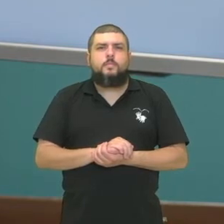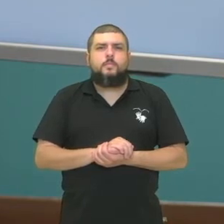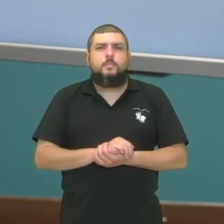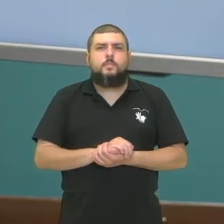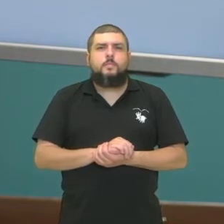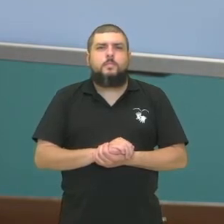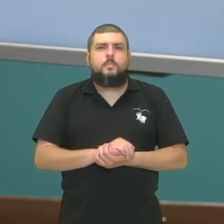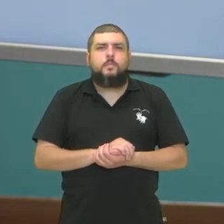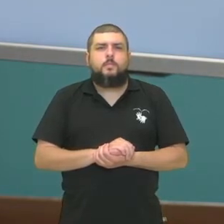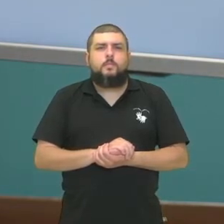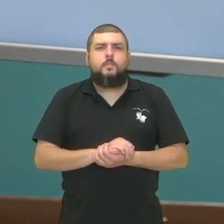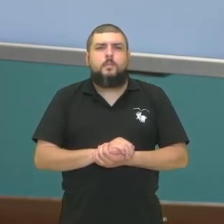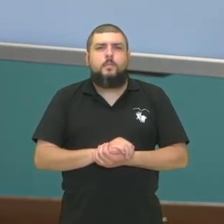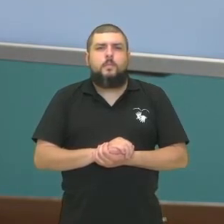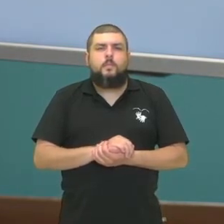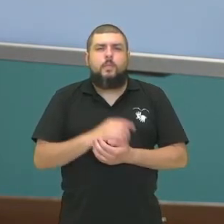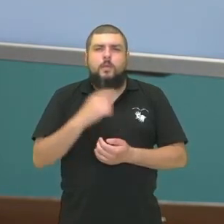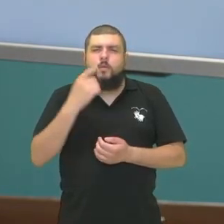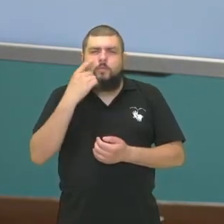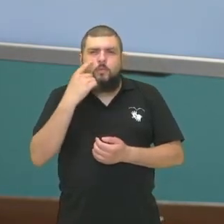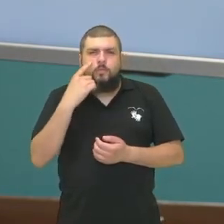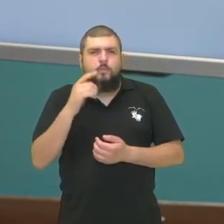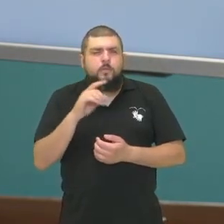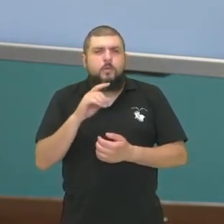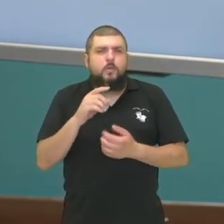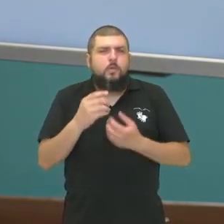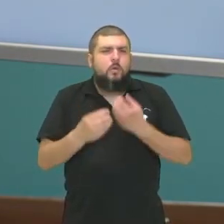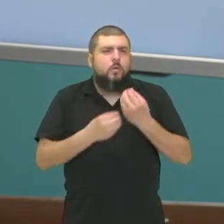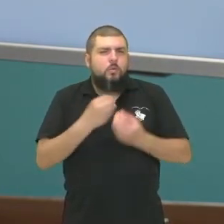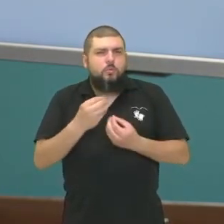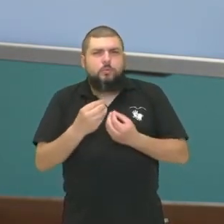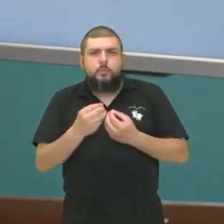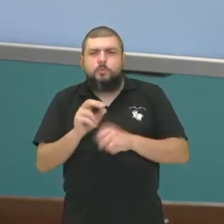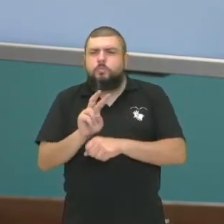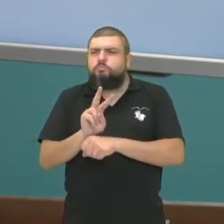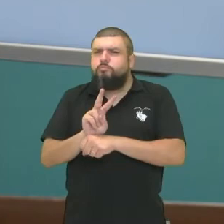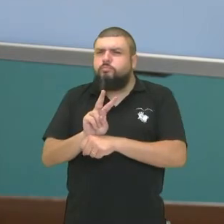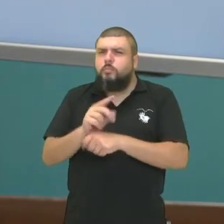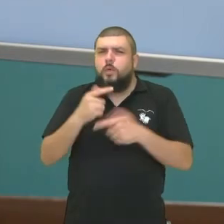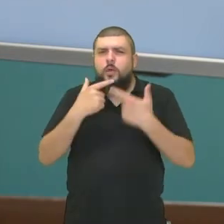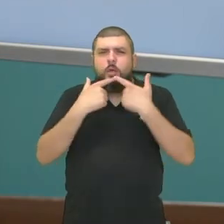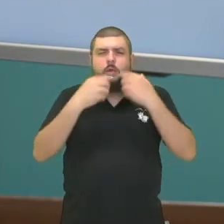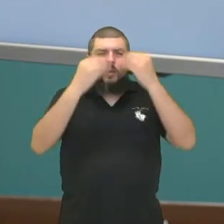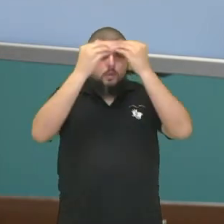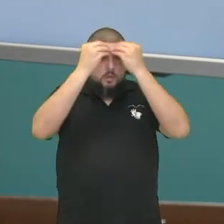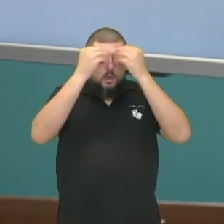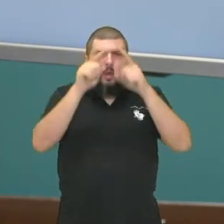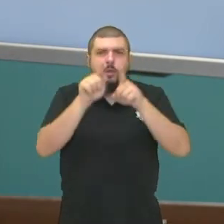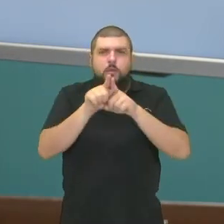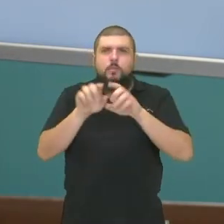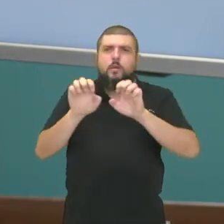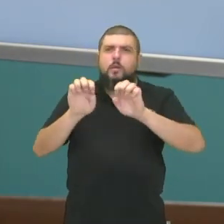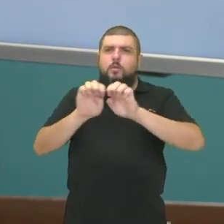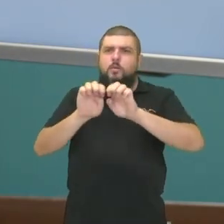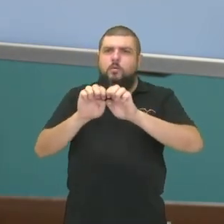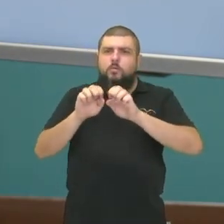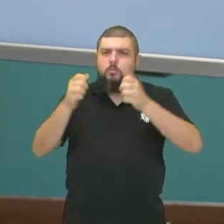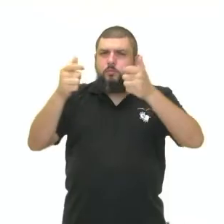Vejamos agora todos esses elementos, esse cuidado com a linguagem e essa estrutura na notícia que iremos